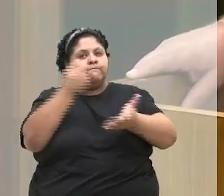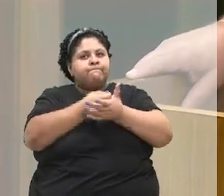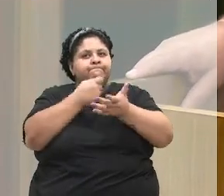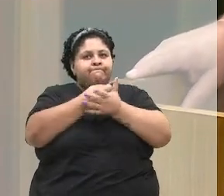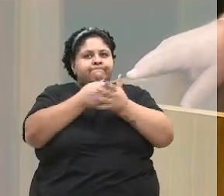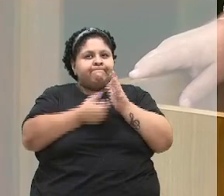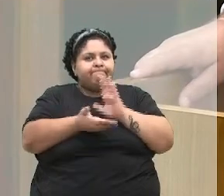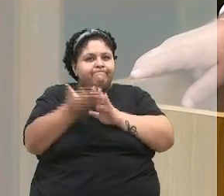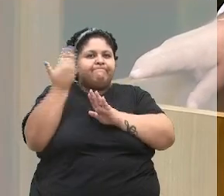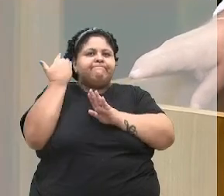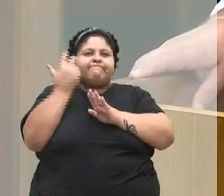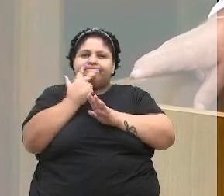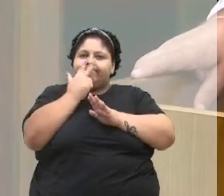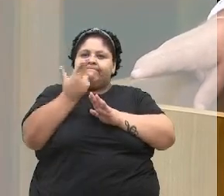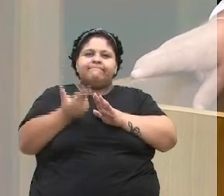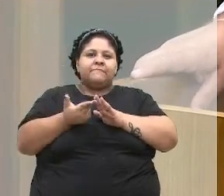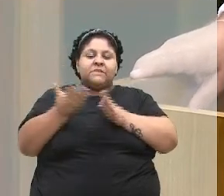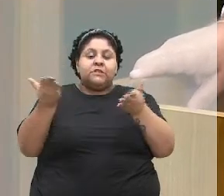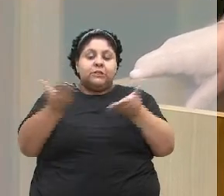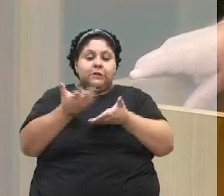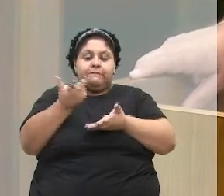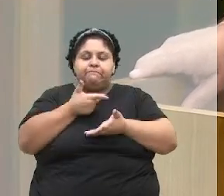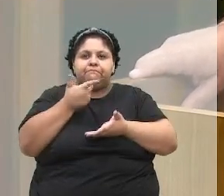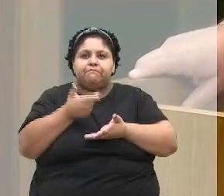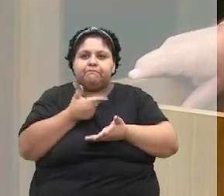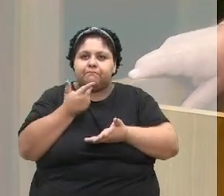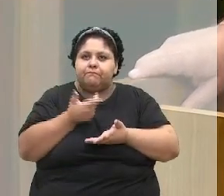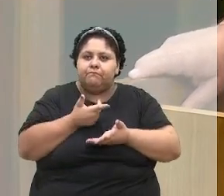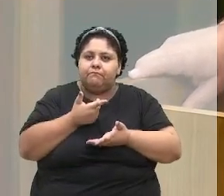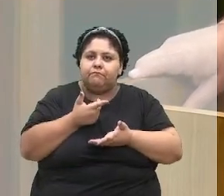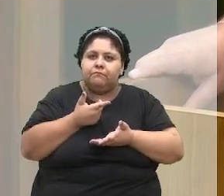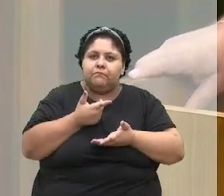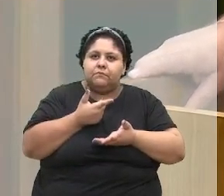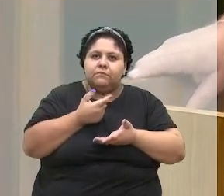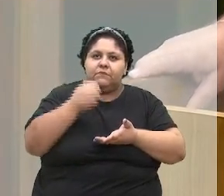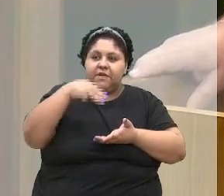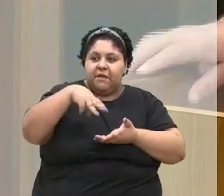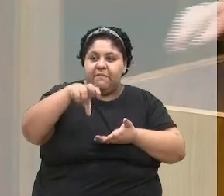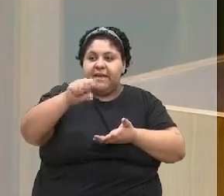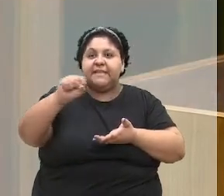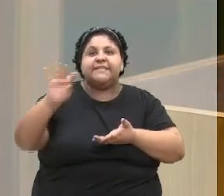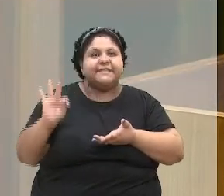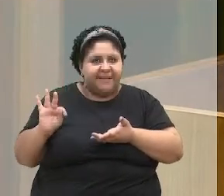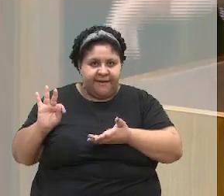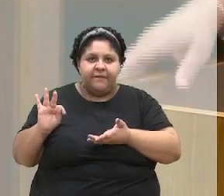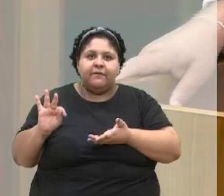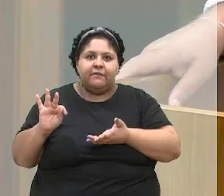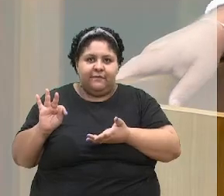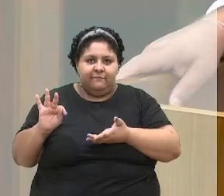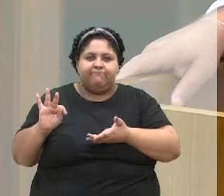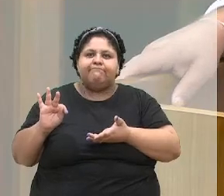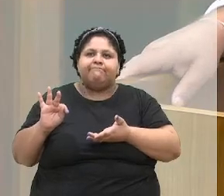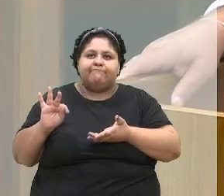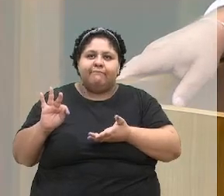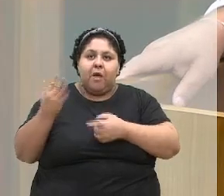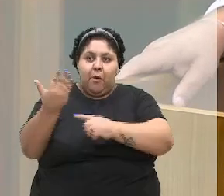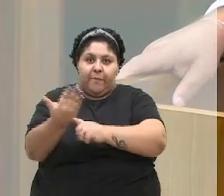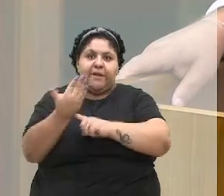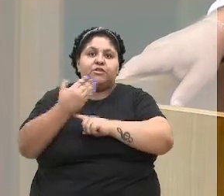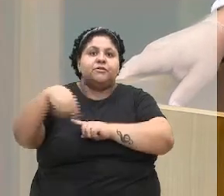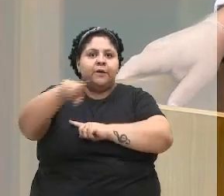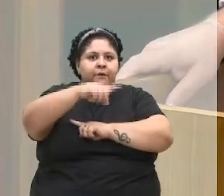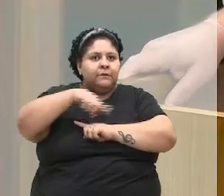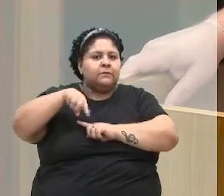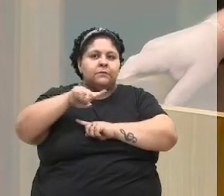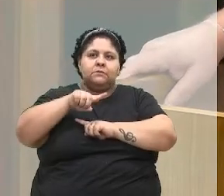antigamente, né? Já estamos falando com o pessoal do MST, vocês dão uma mão para nós, que se emprestam algumas foices para nós, né? Porque tem que